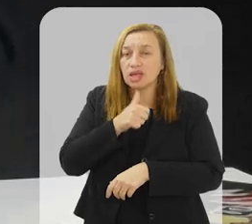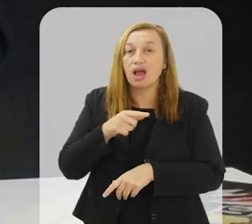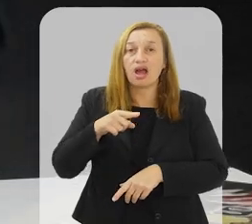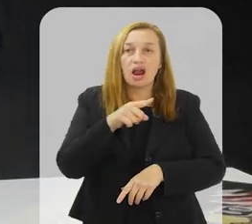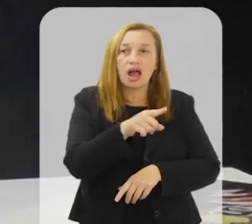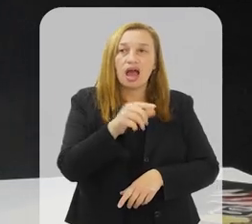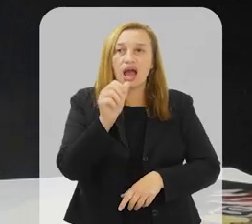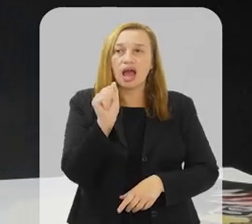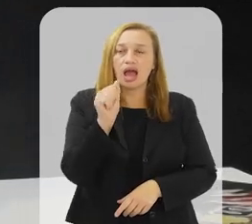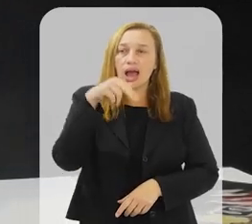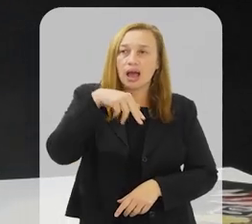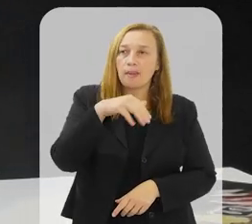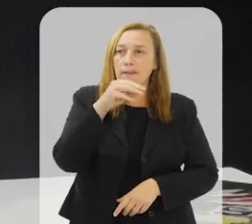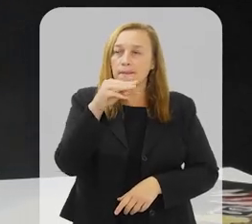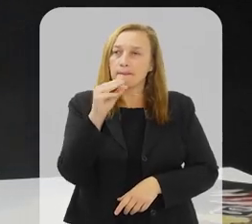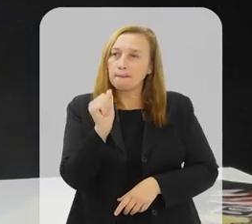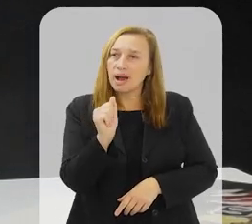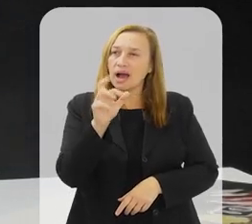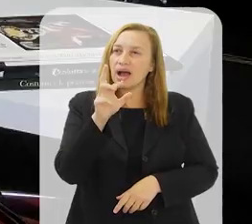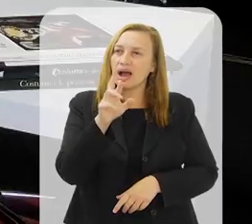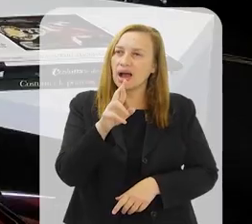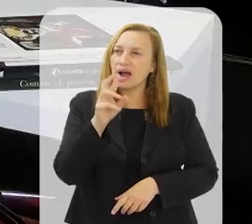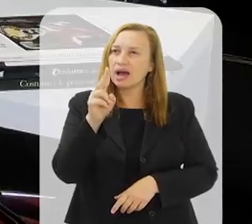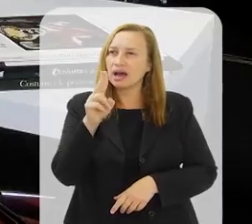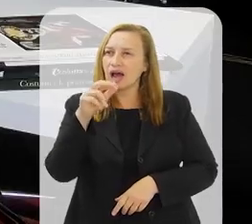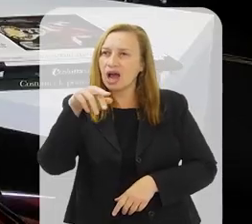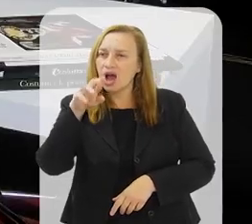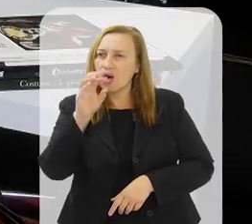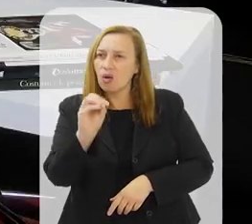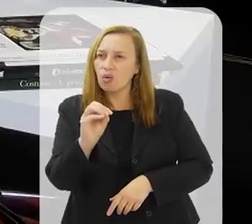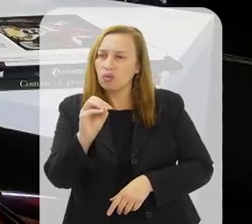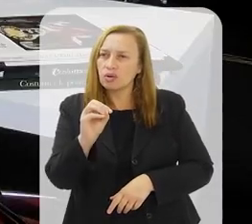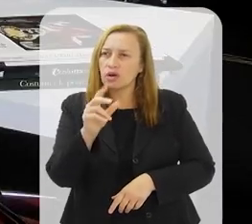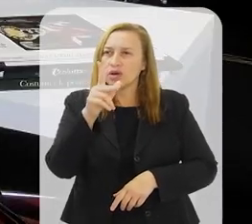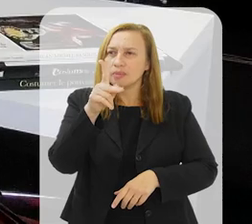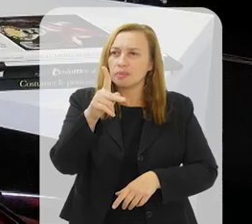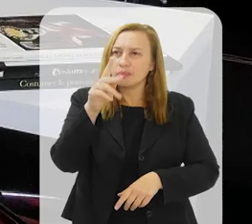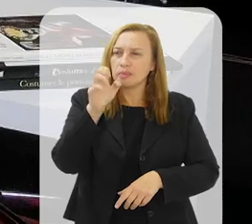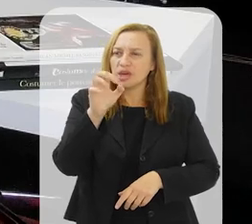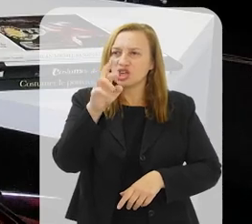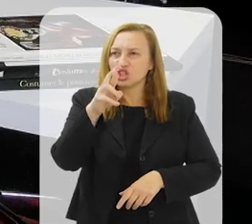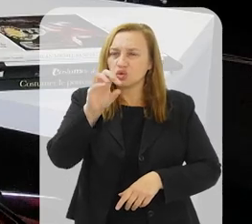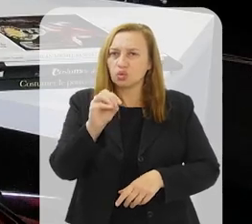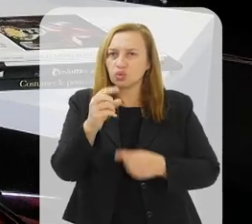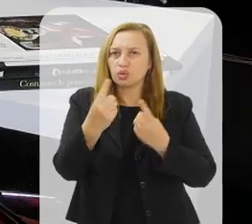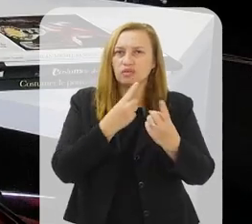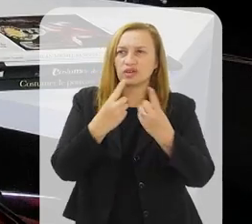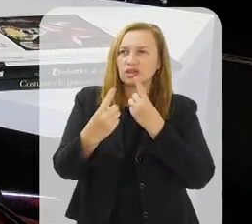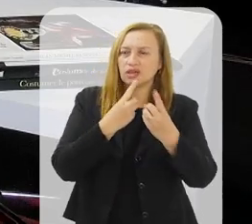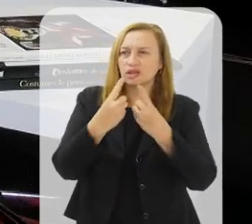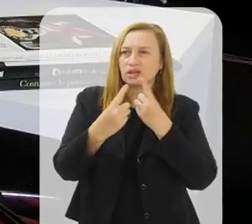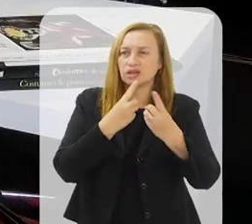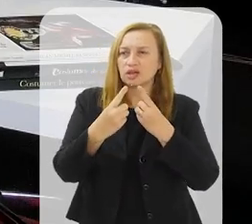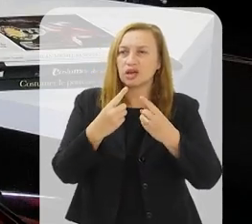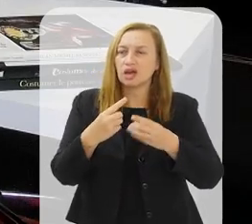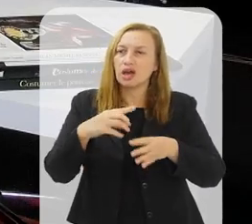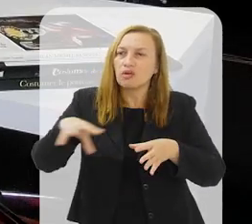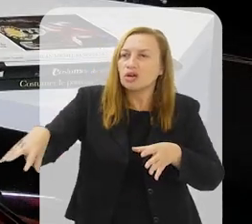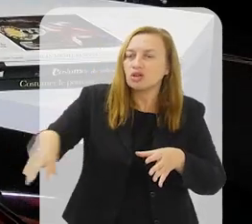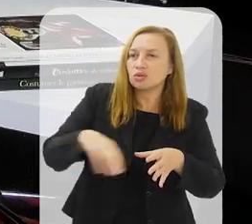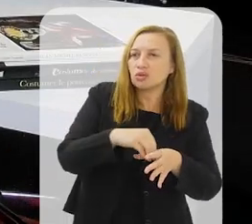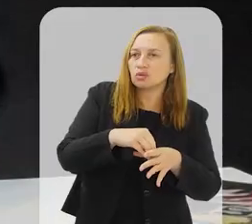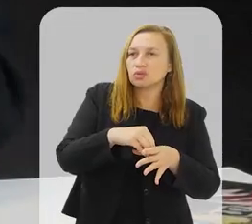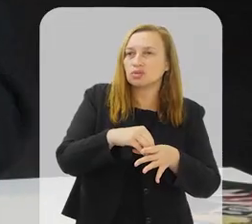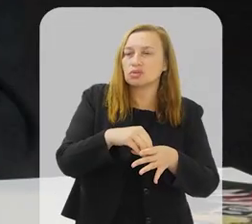ela namorar o Peixoto né era no momento que o monar ia retirar a criança né que ó Isso não vai dar certo e aí